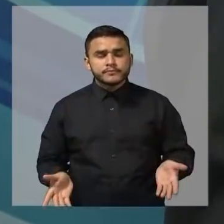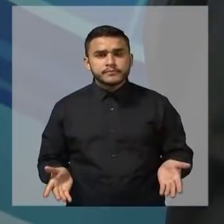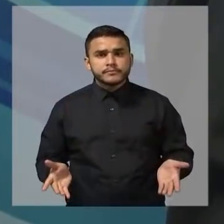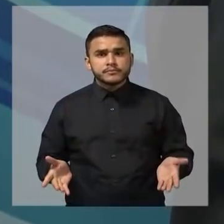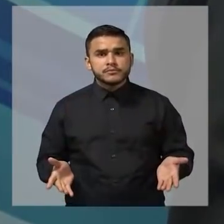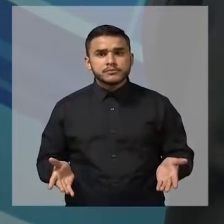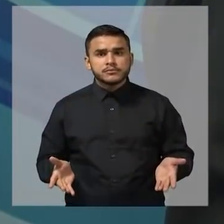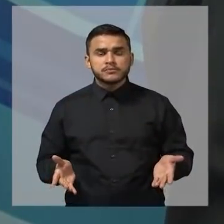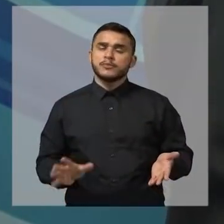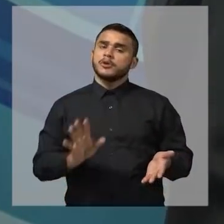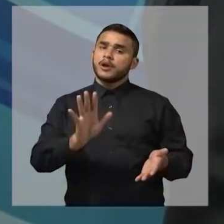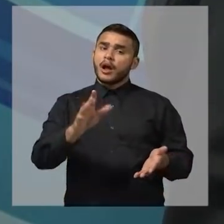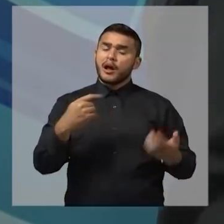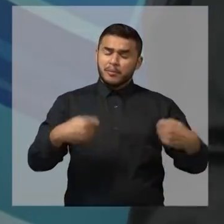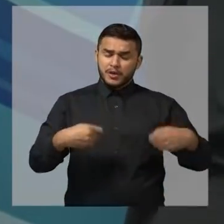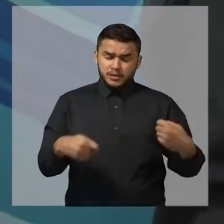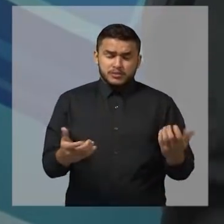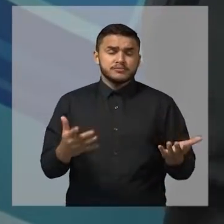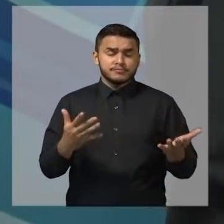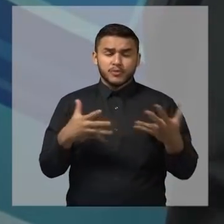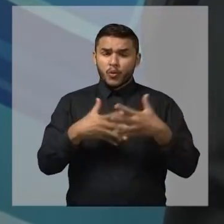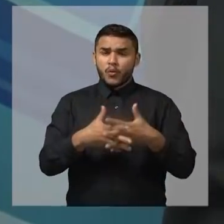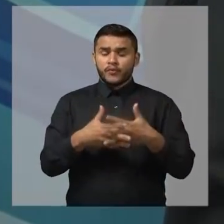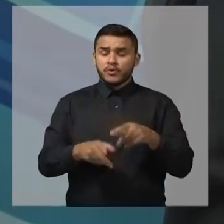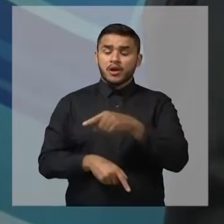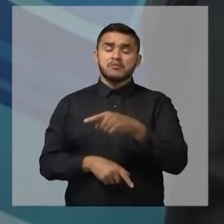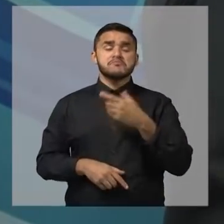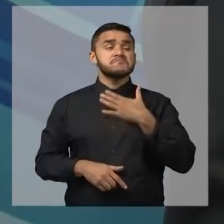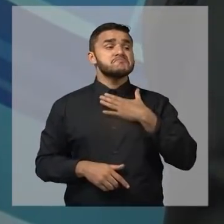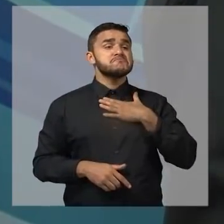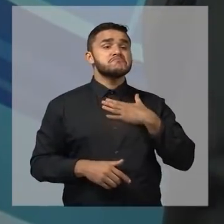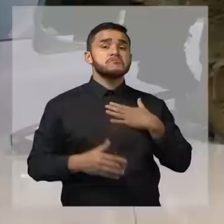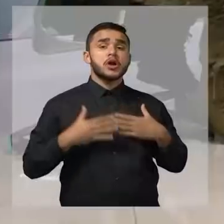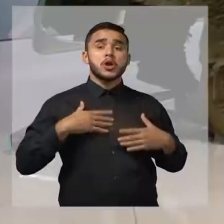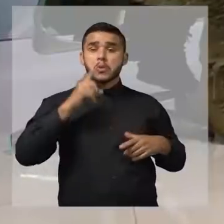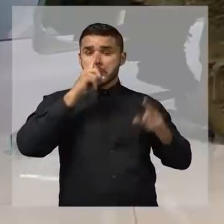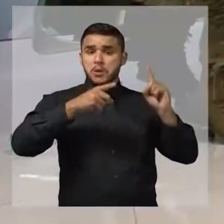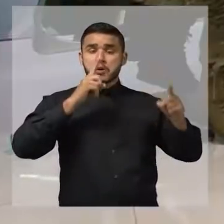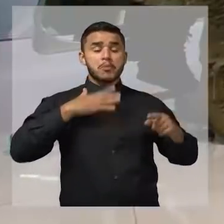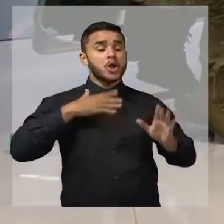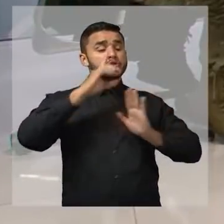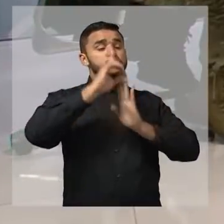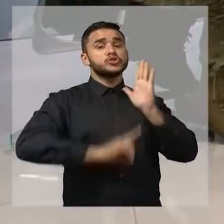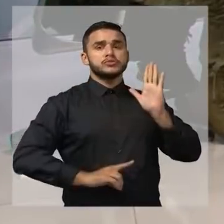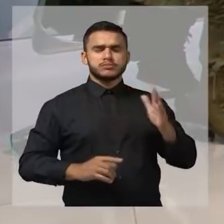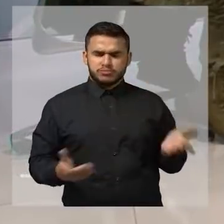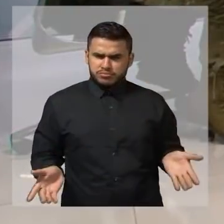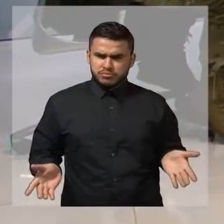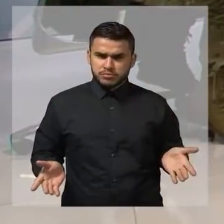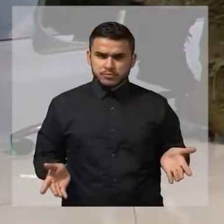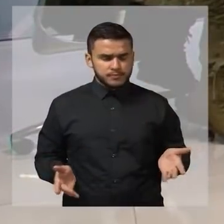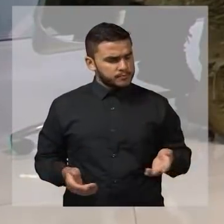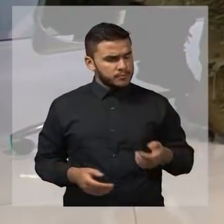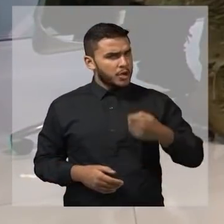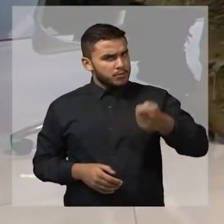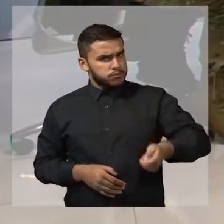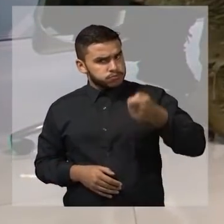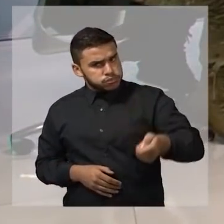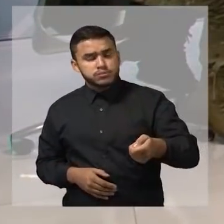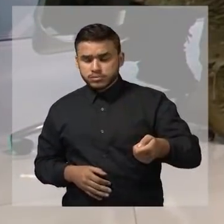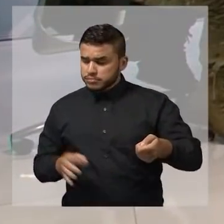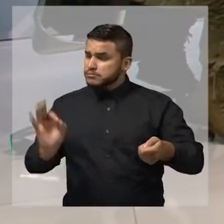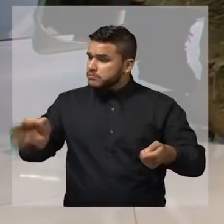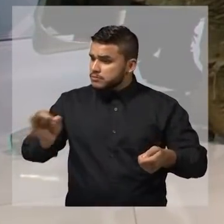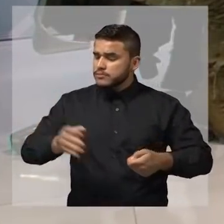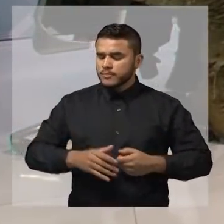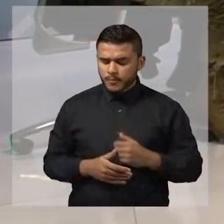isso atrapalha, porque o sujeito, eles ficaram cheios de razão. Então é terrível, precisa ter pulso. Eu gosto de contar um caso